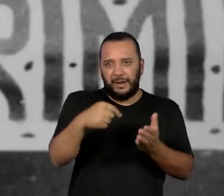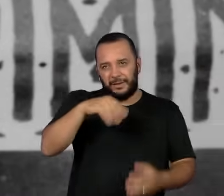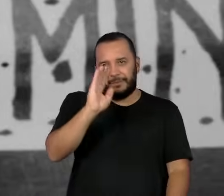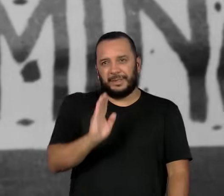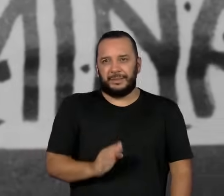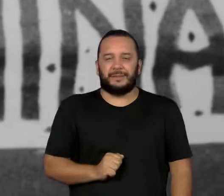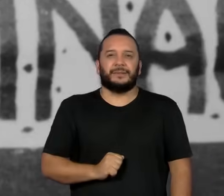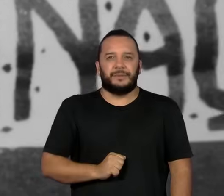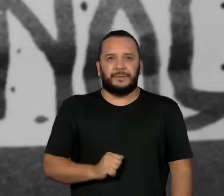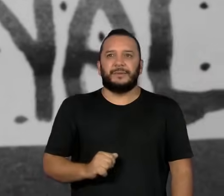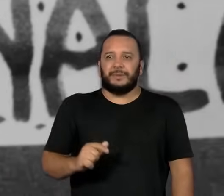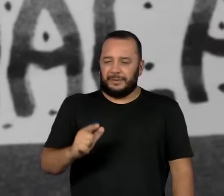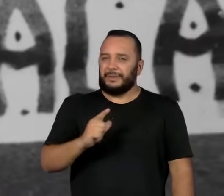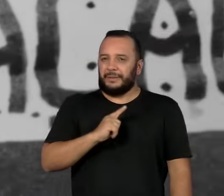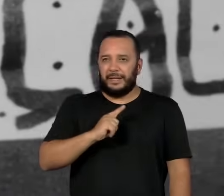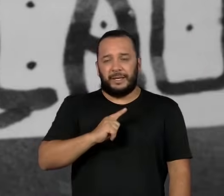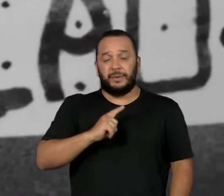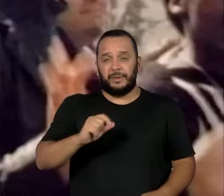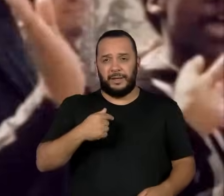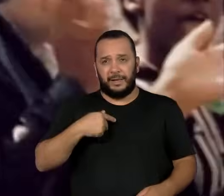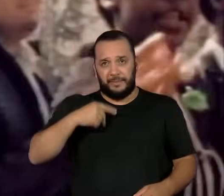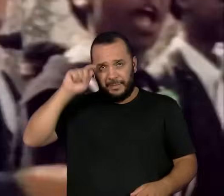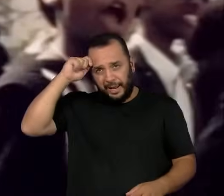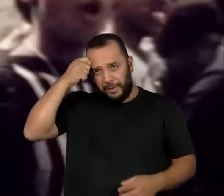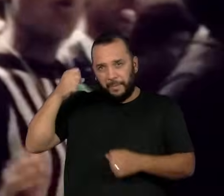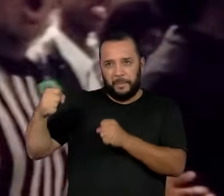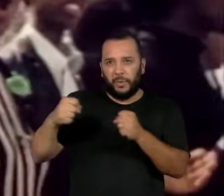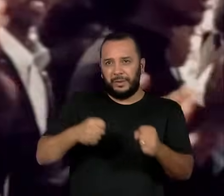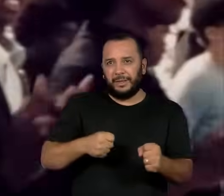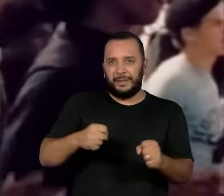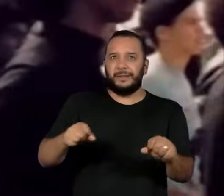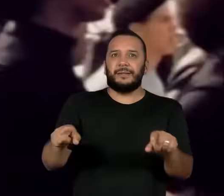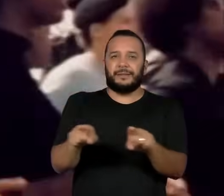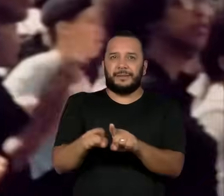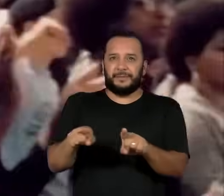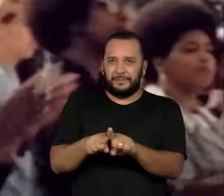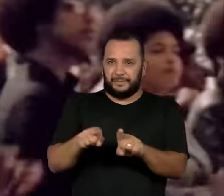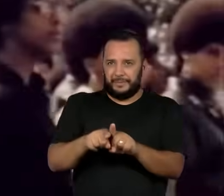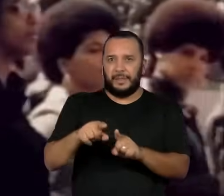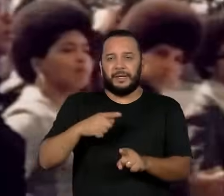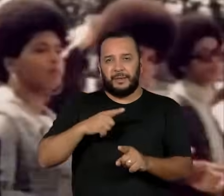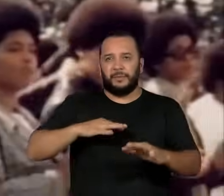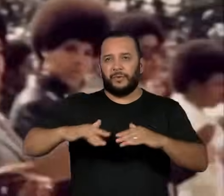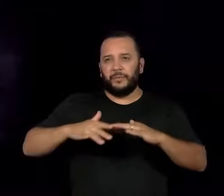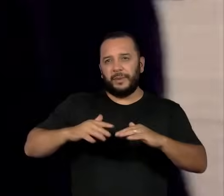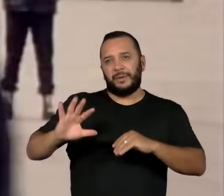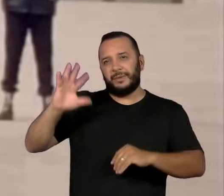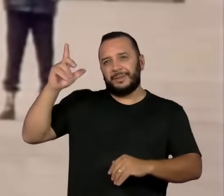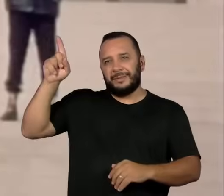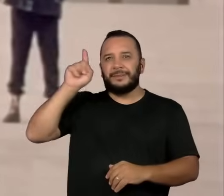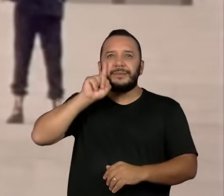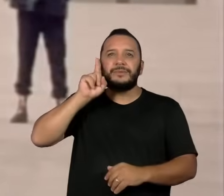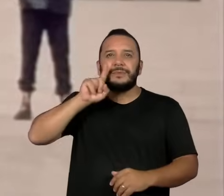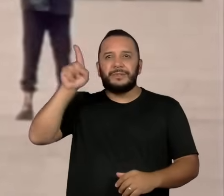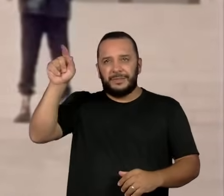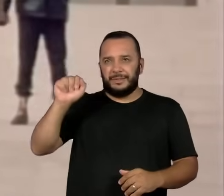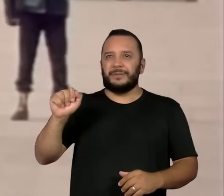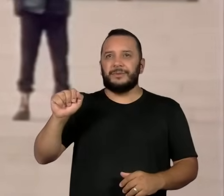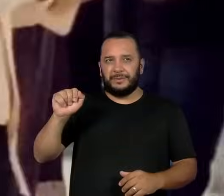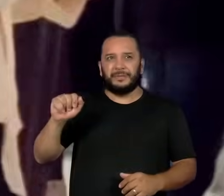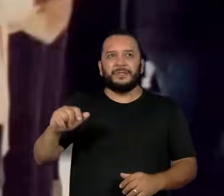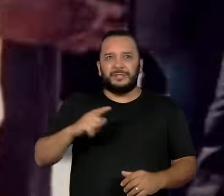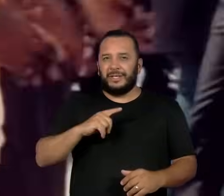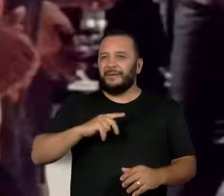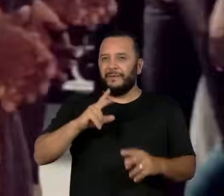ideologia Black Panther e da ideologia pelos direitos civis que estavam acontecendo nos Estados Unidos, e aquilo repercutiu com